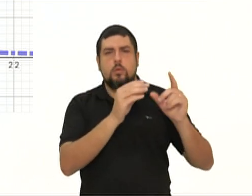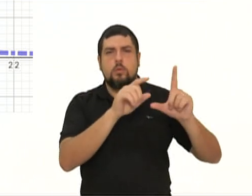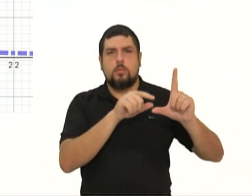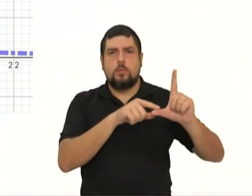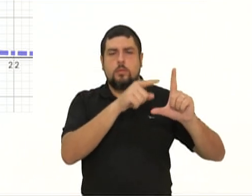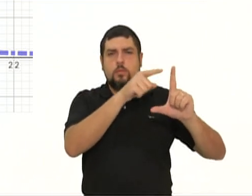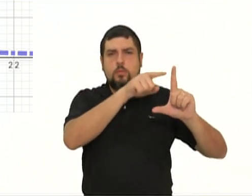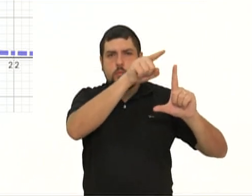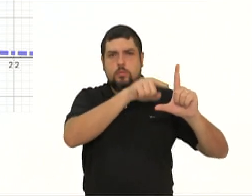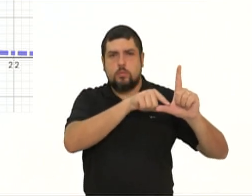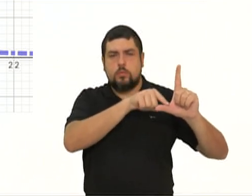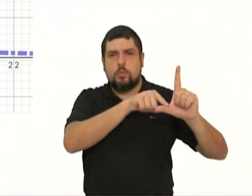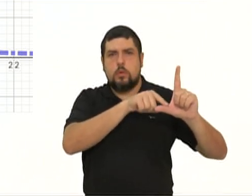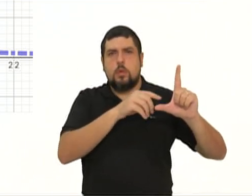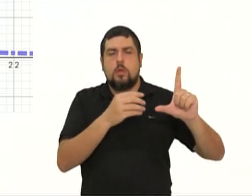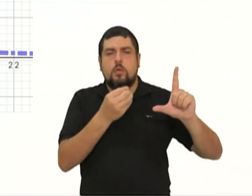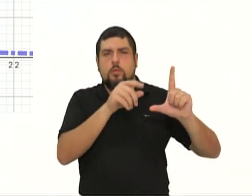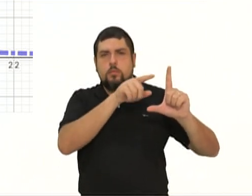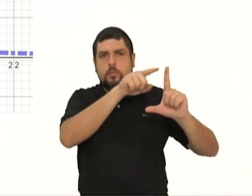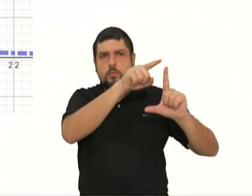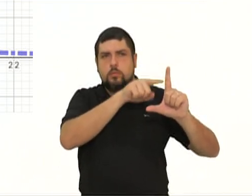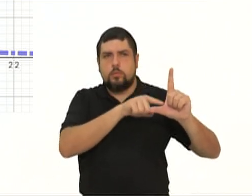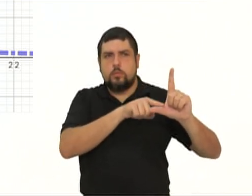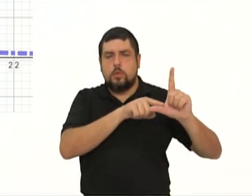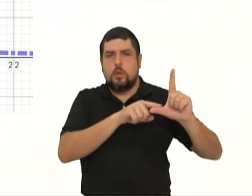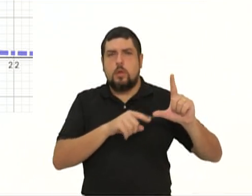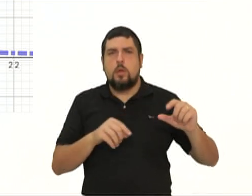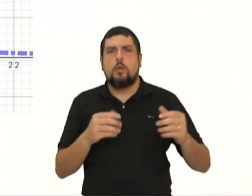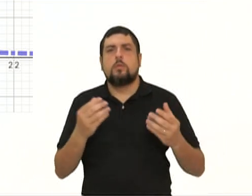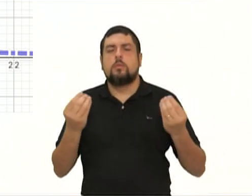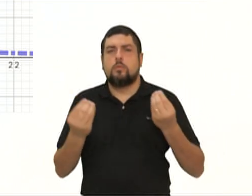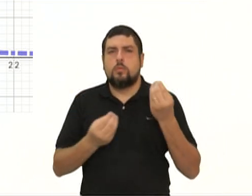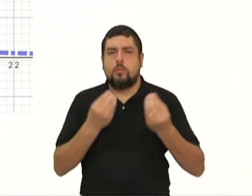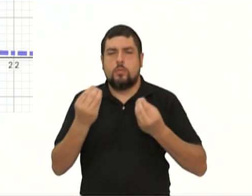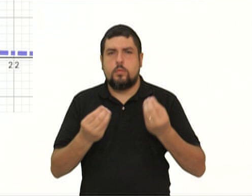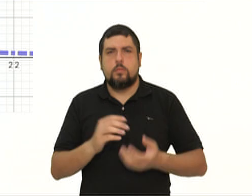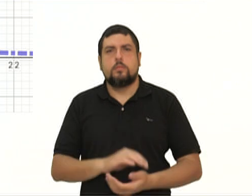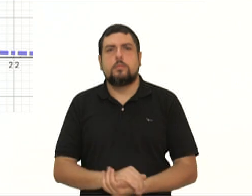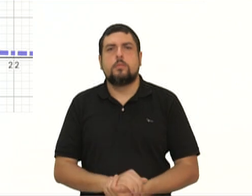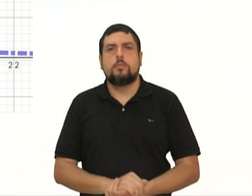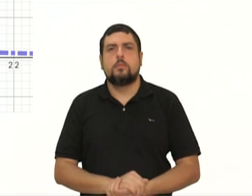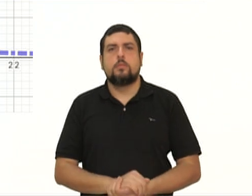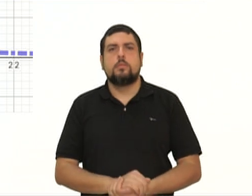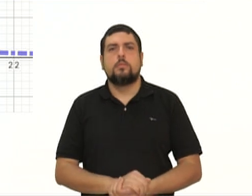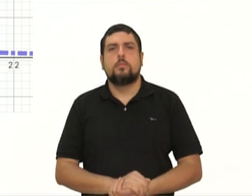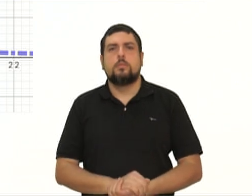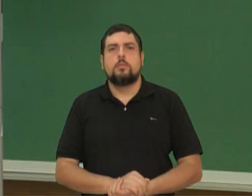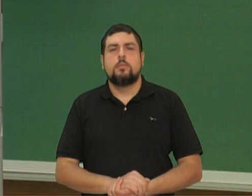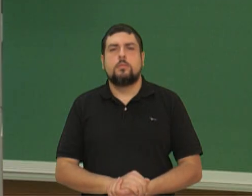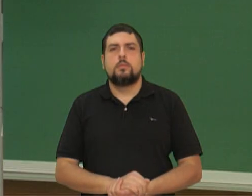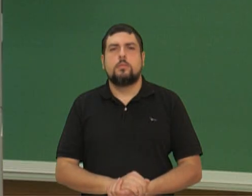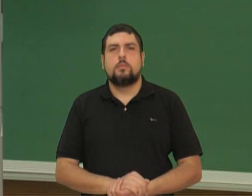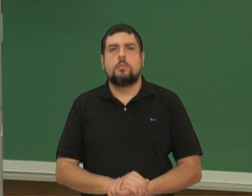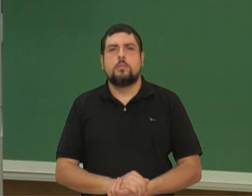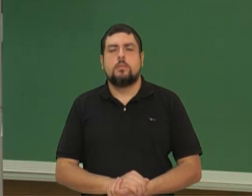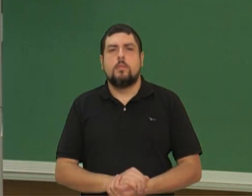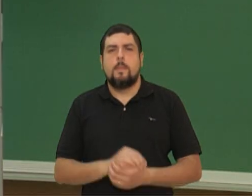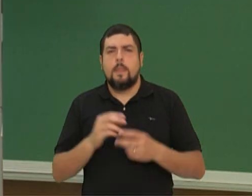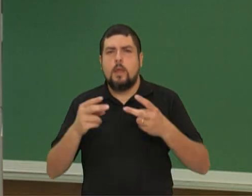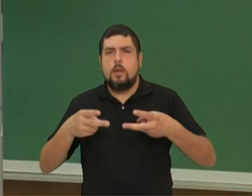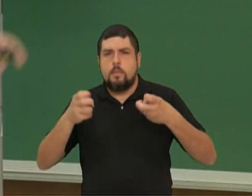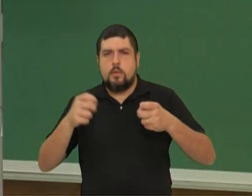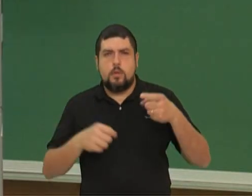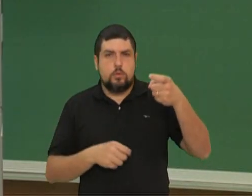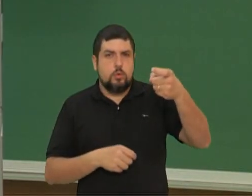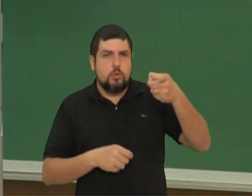1 são 3. 0,3 elevado a 3 deu 0,027. Olha como o valor de y